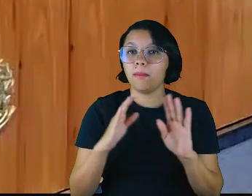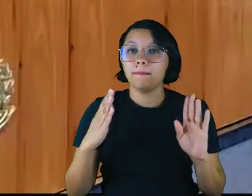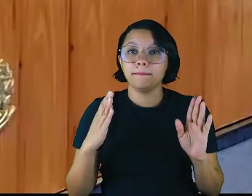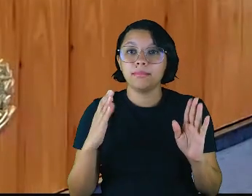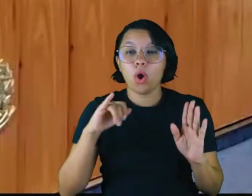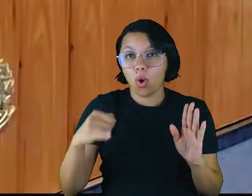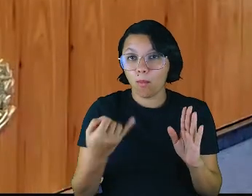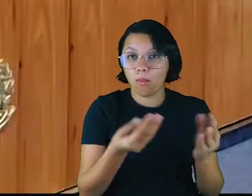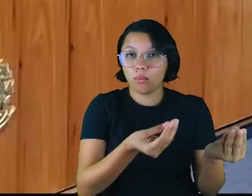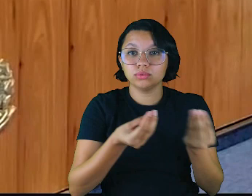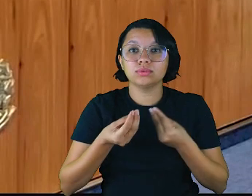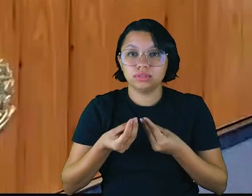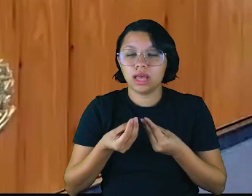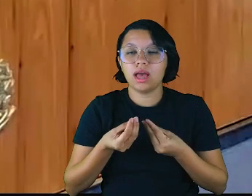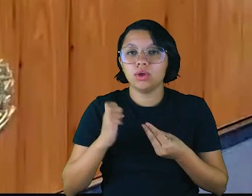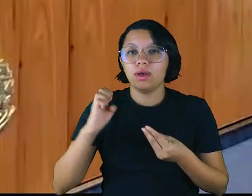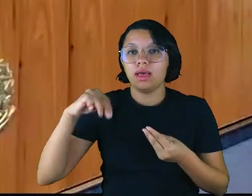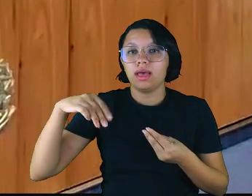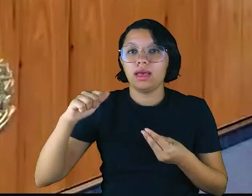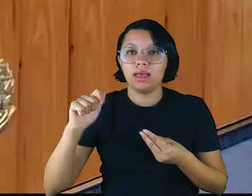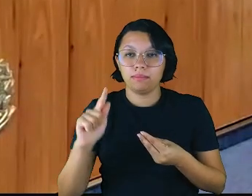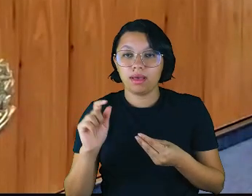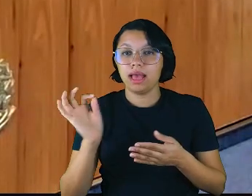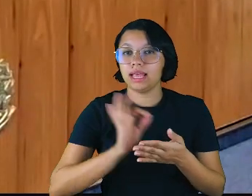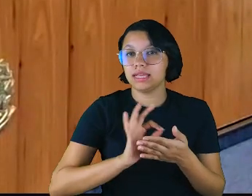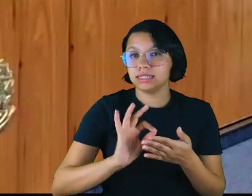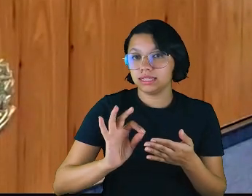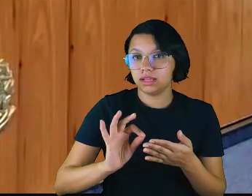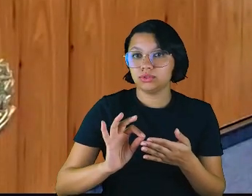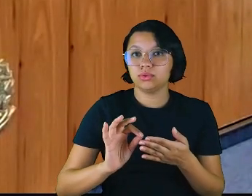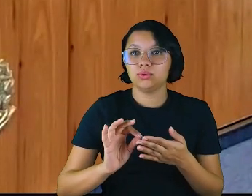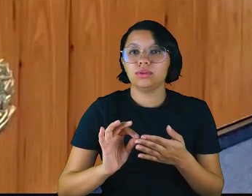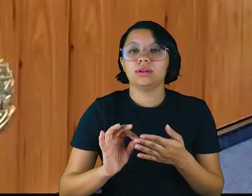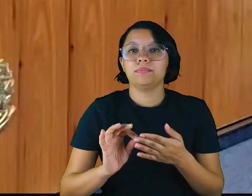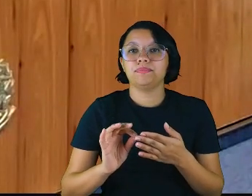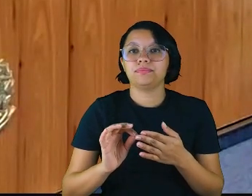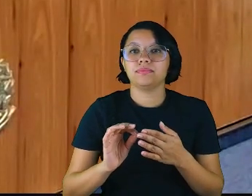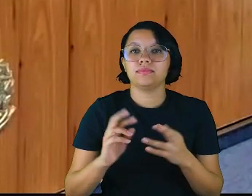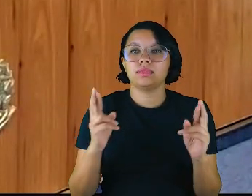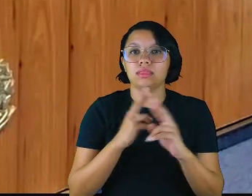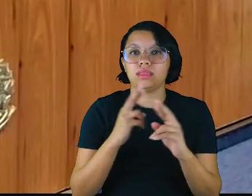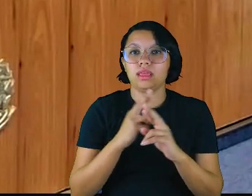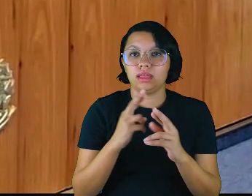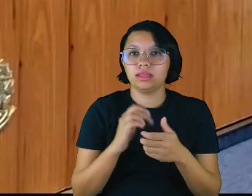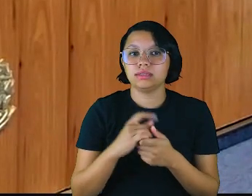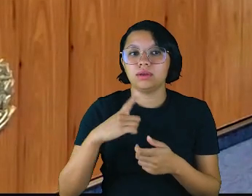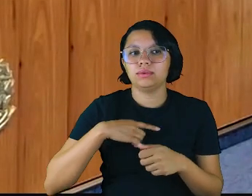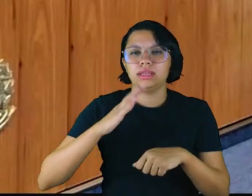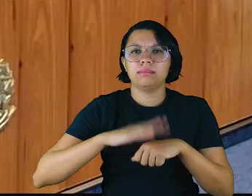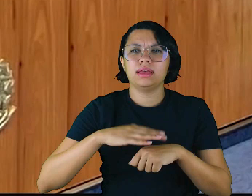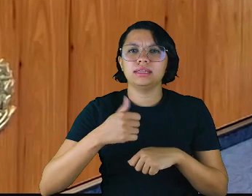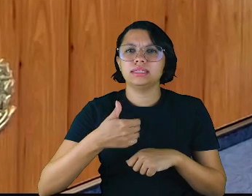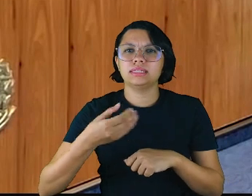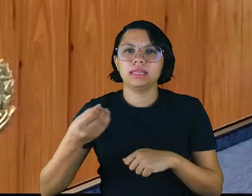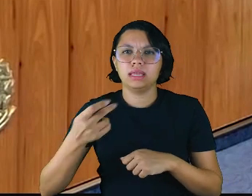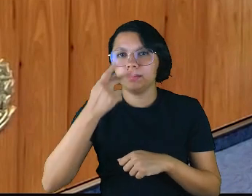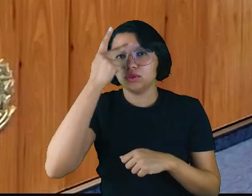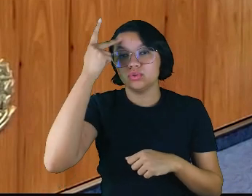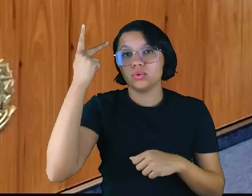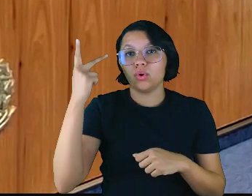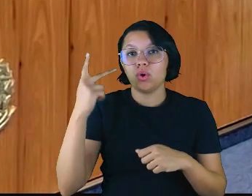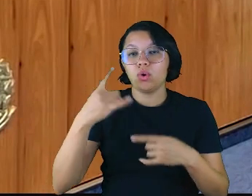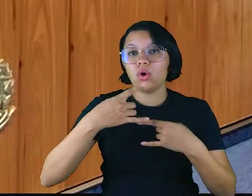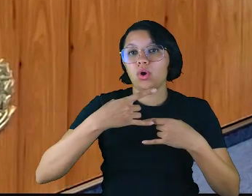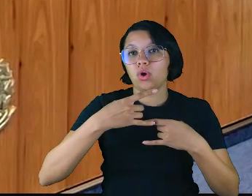EMAG, e fiquei muito feliz com a assinatura do convênio com as duas presidentes. Existem mais de 100 pessoas presentes nesse momento pela